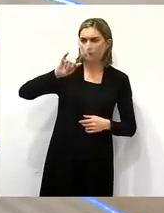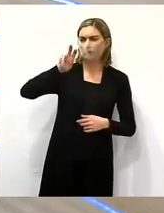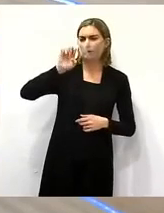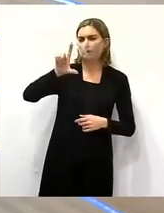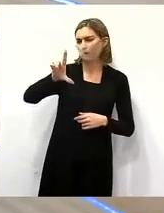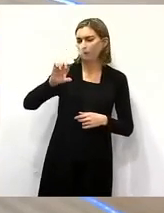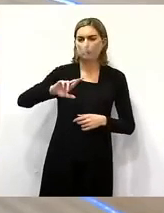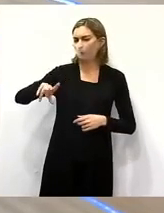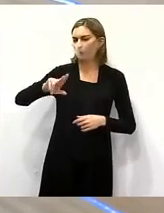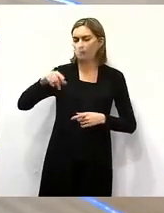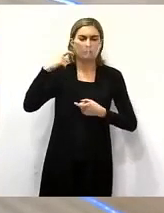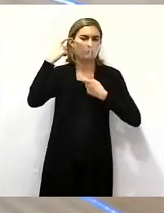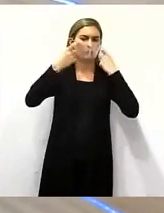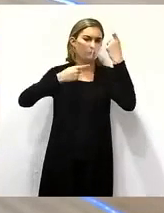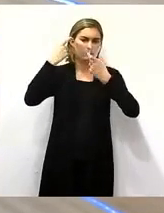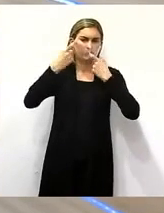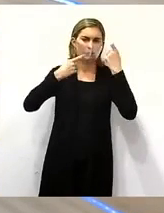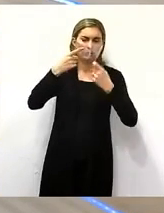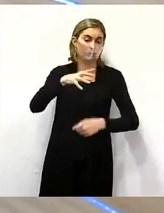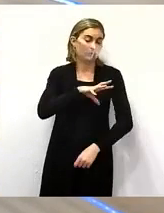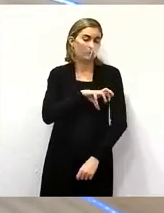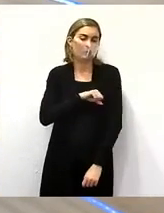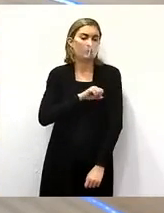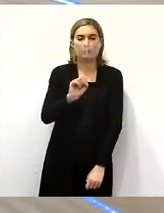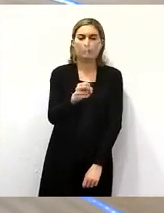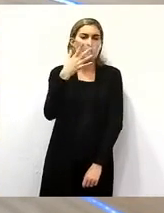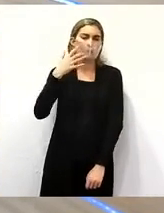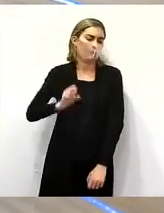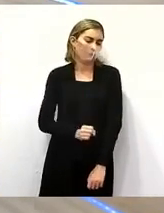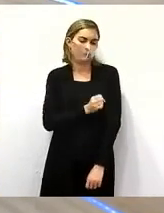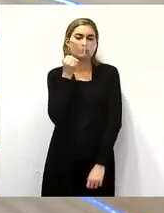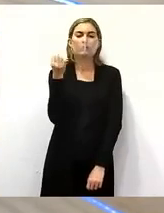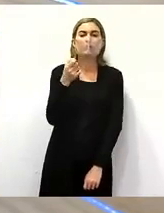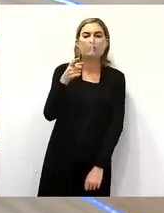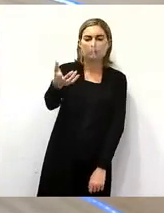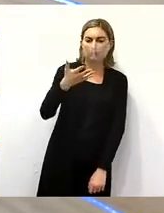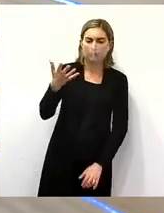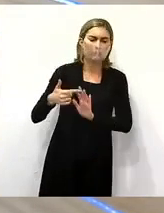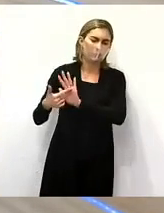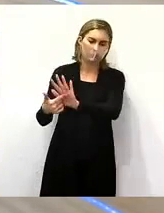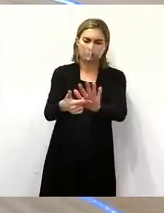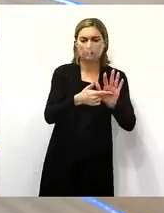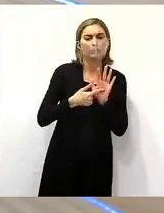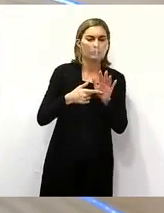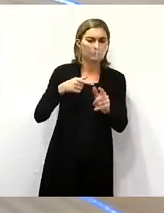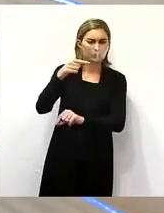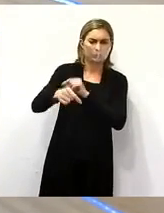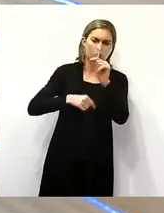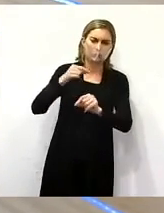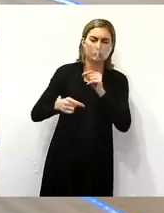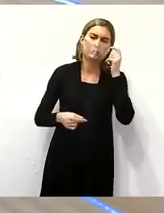não está preocupado se você é mais amado ou mais odiado. O que é que ele quer nos mostrar aí